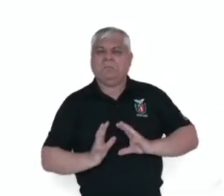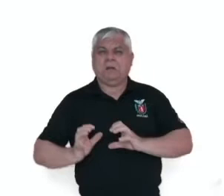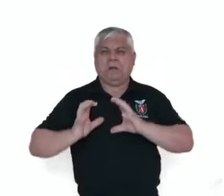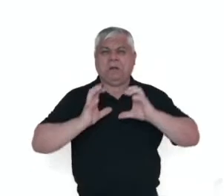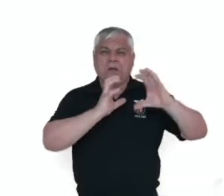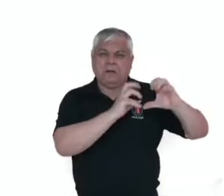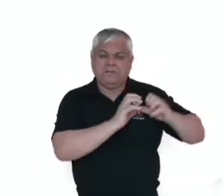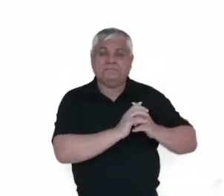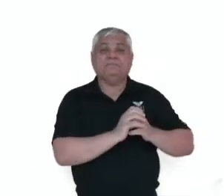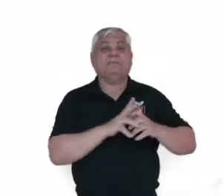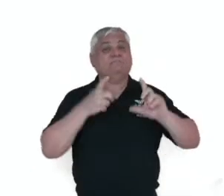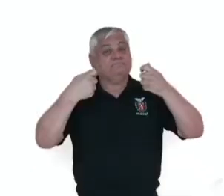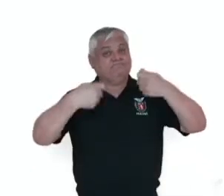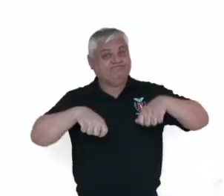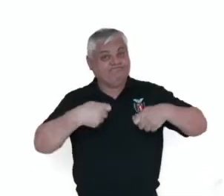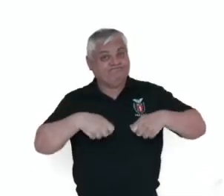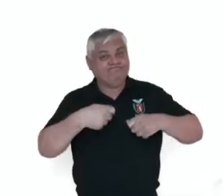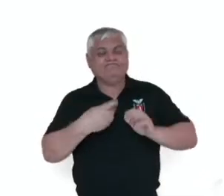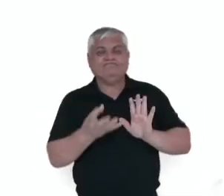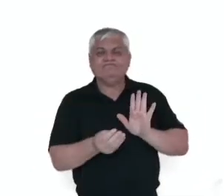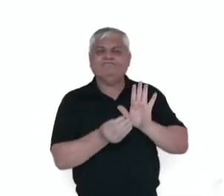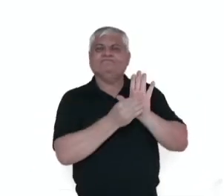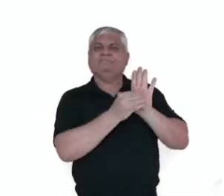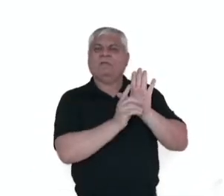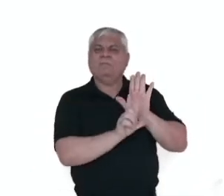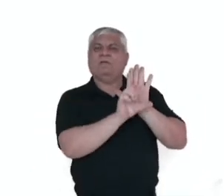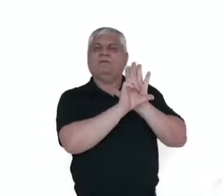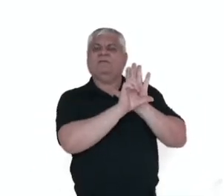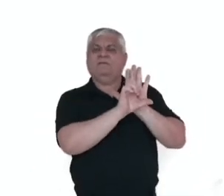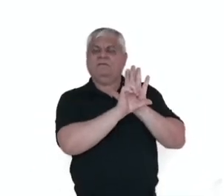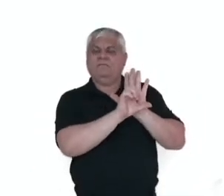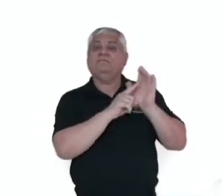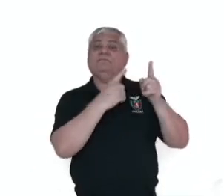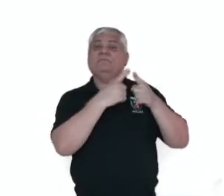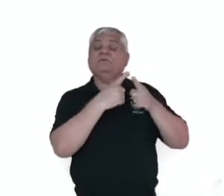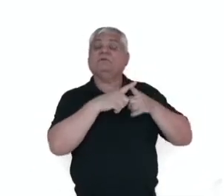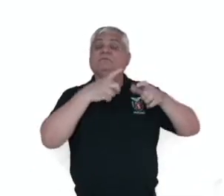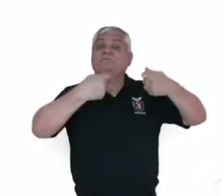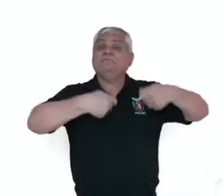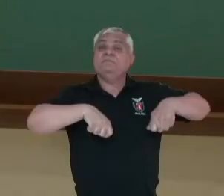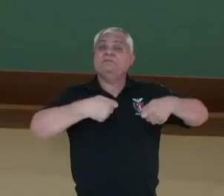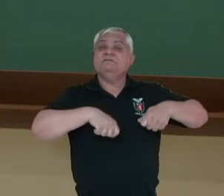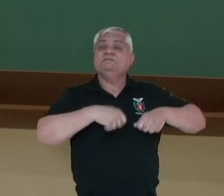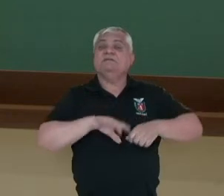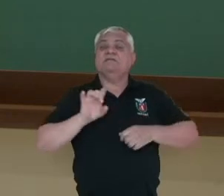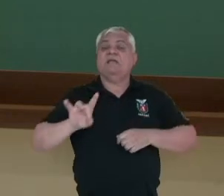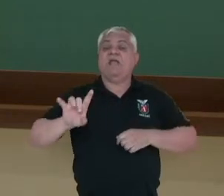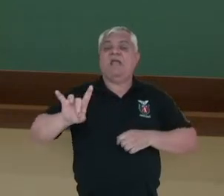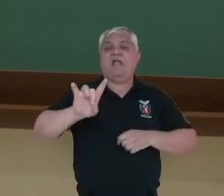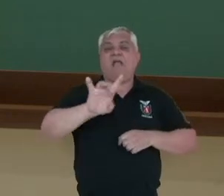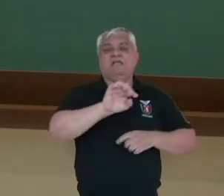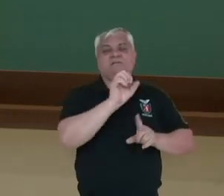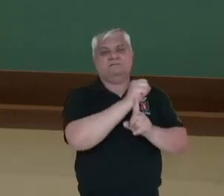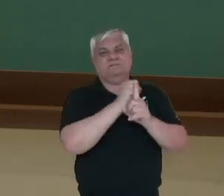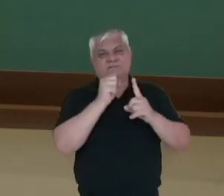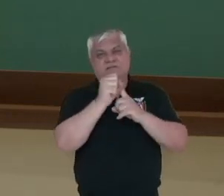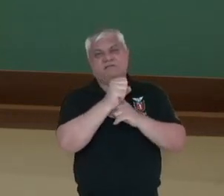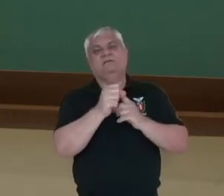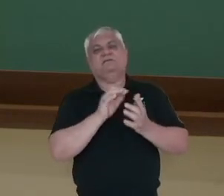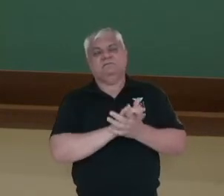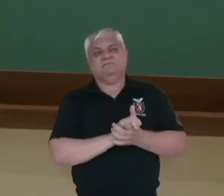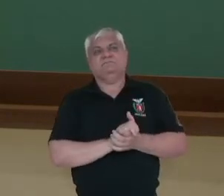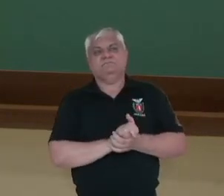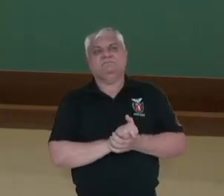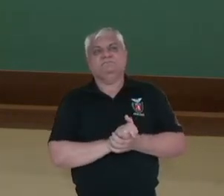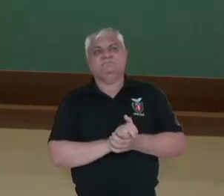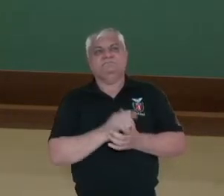sentido, é necessário o estabelecimento de leis a depender de cada tipo de sociedade. E eu